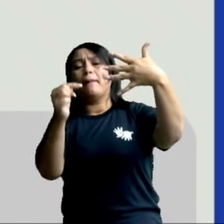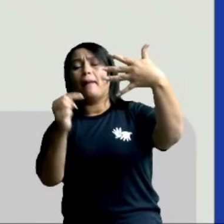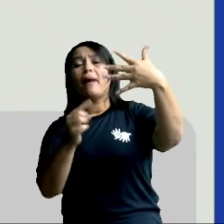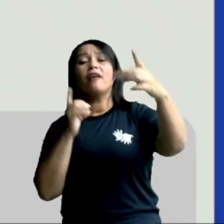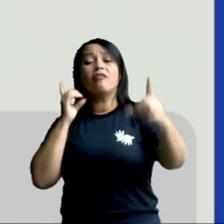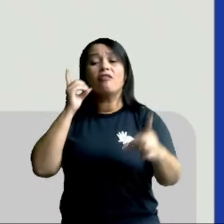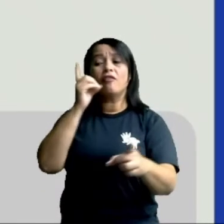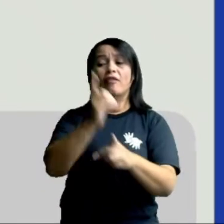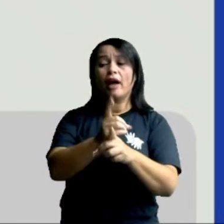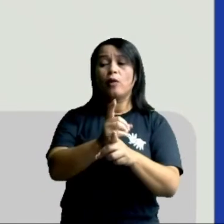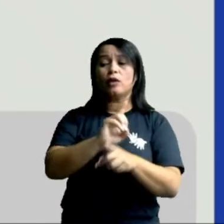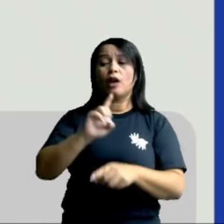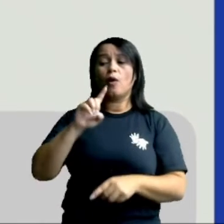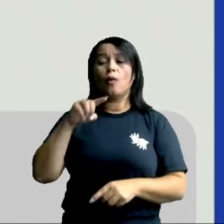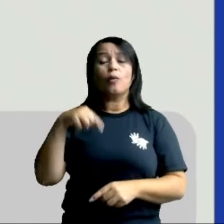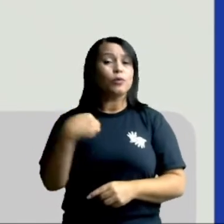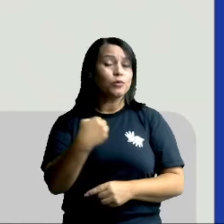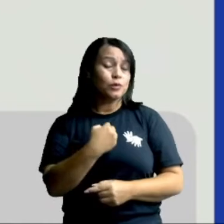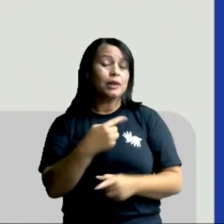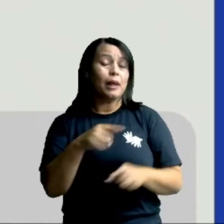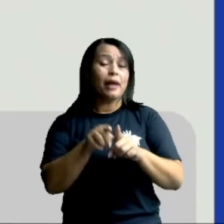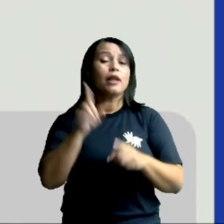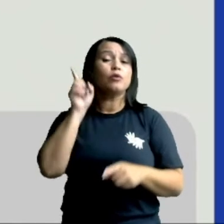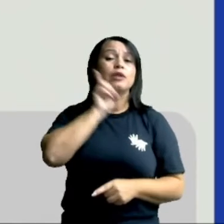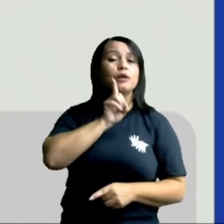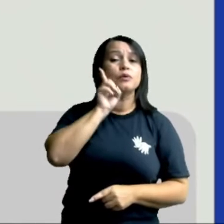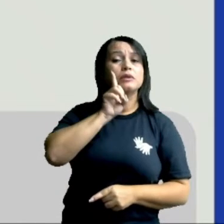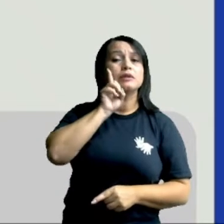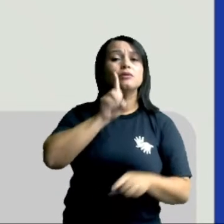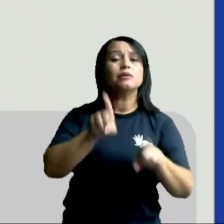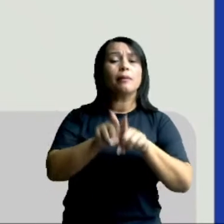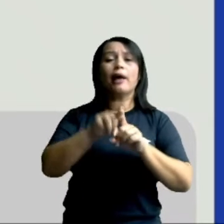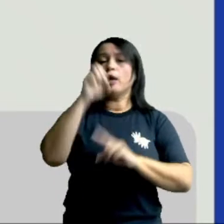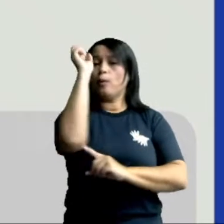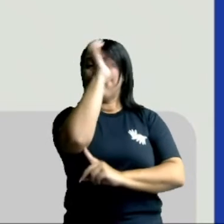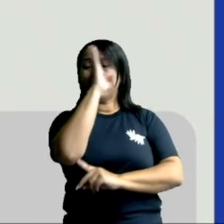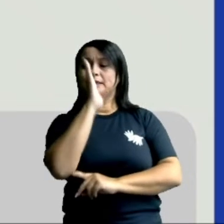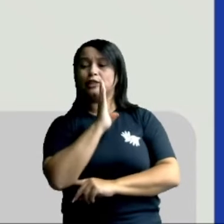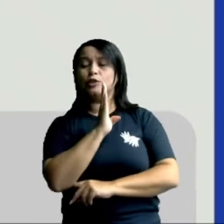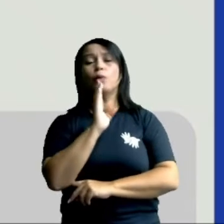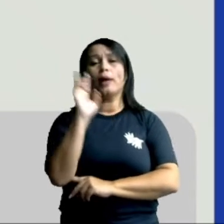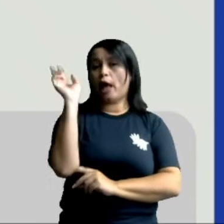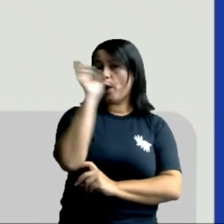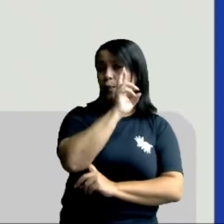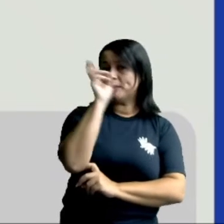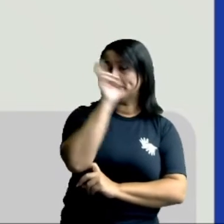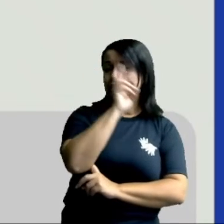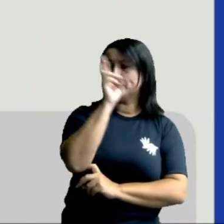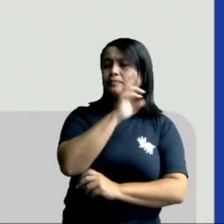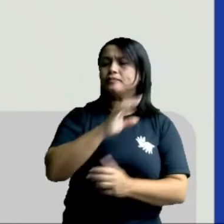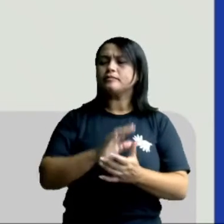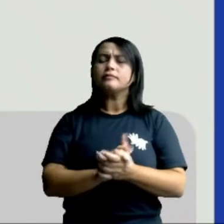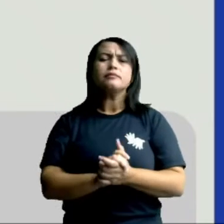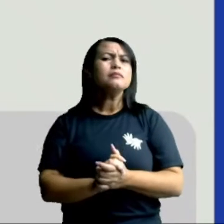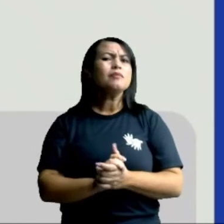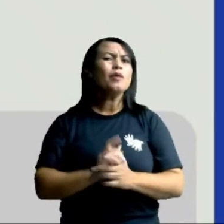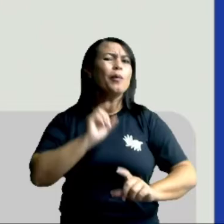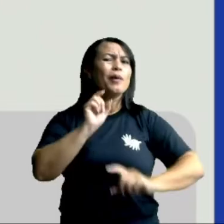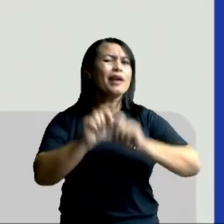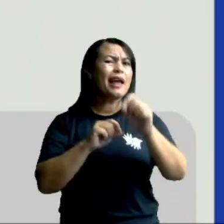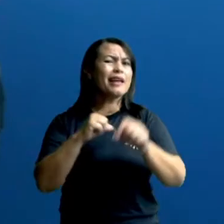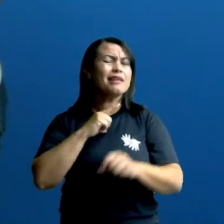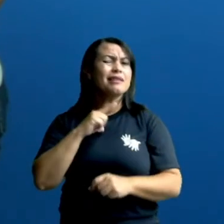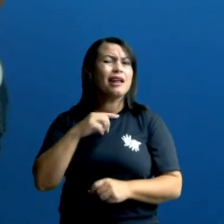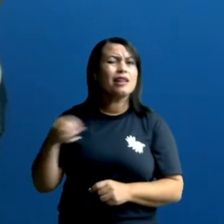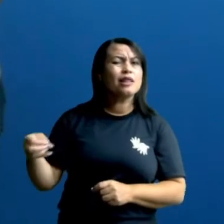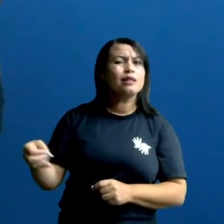vai encontrar os Estados Unidos, né, e o Brasil e a Rússia. Professor, o que é que tem de novo, o que é